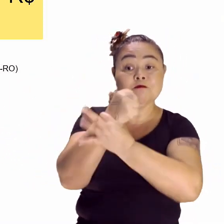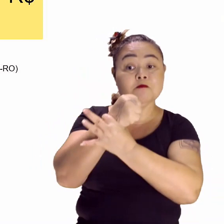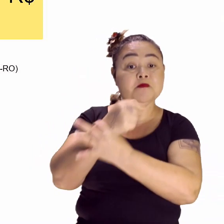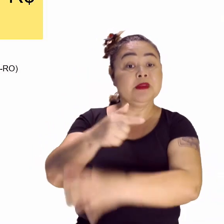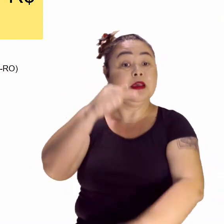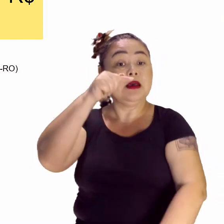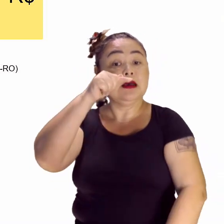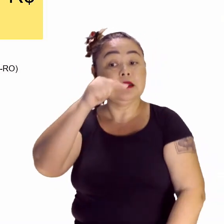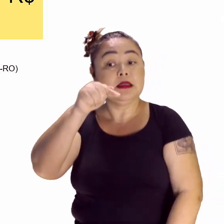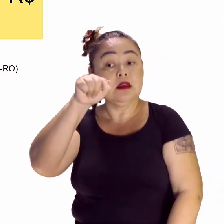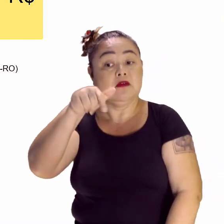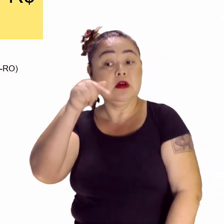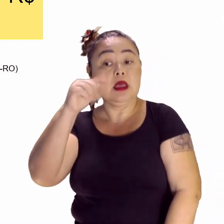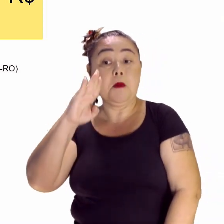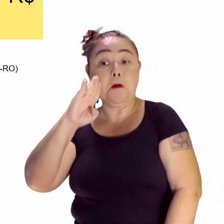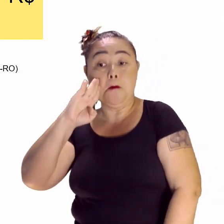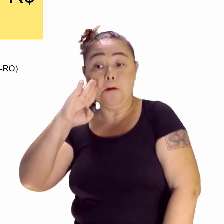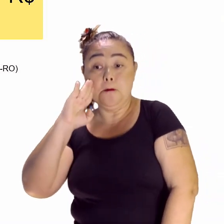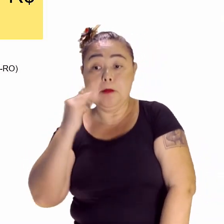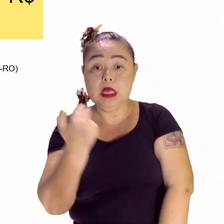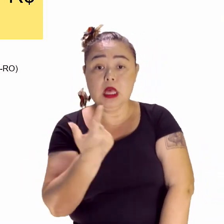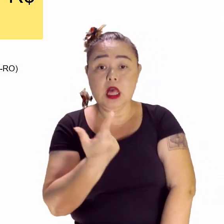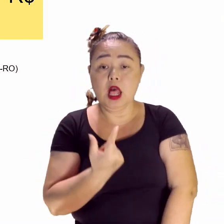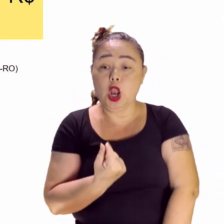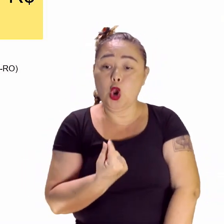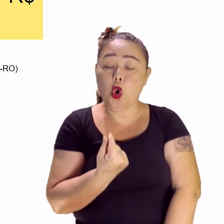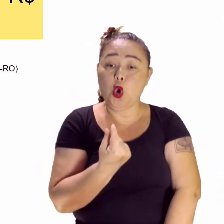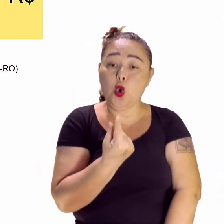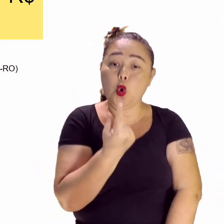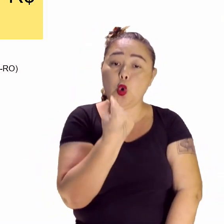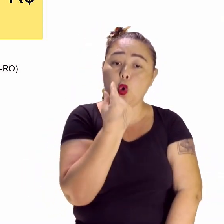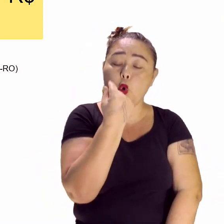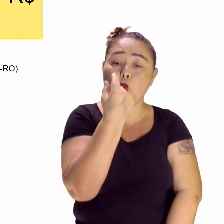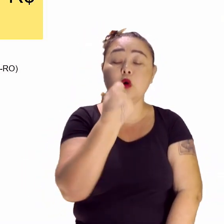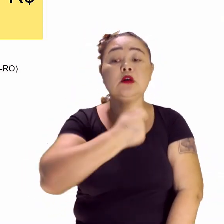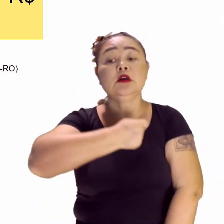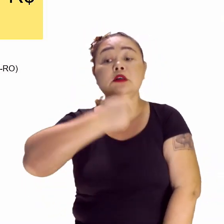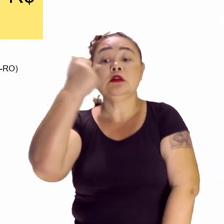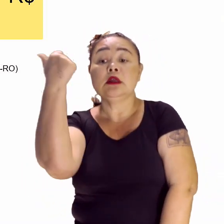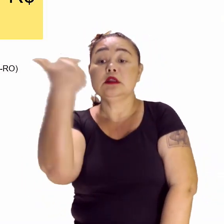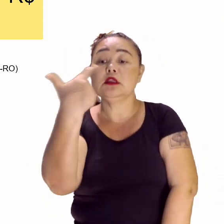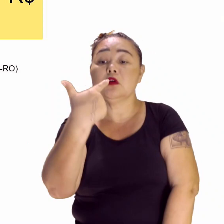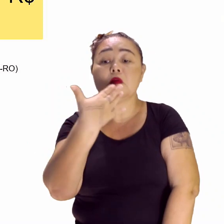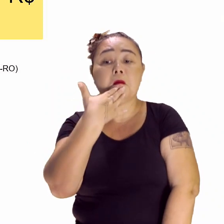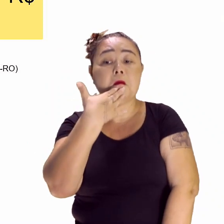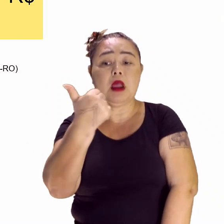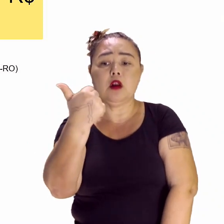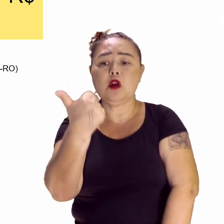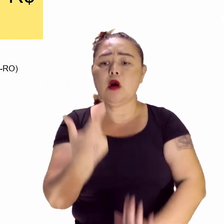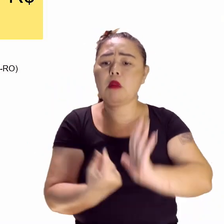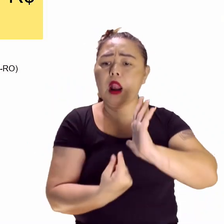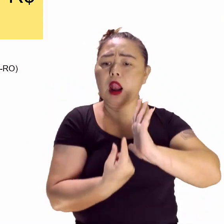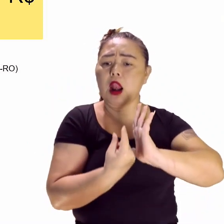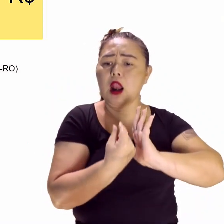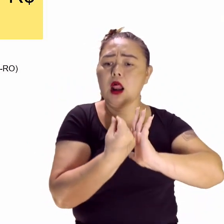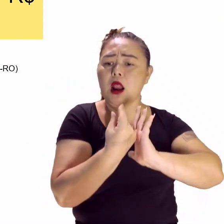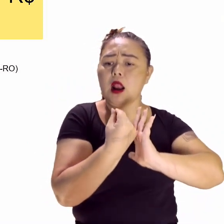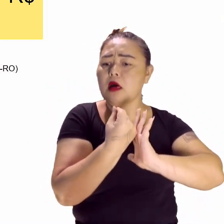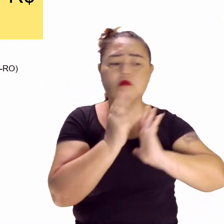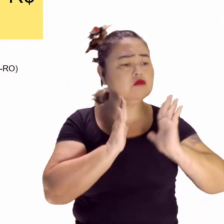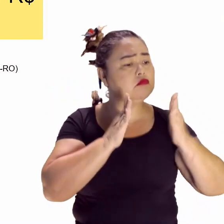sendo a segunda maior receita da Região Norte no agronegócio